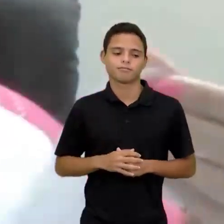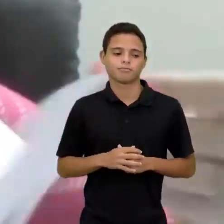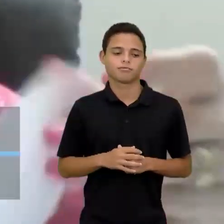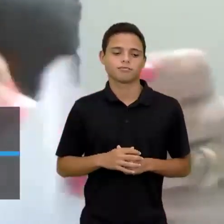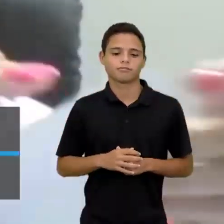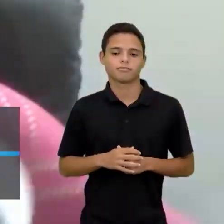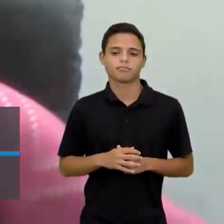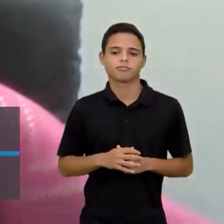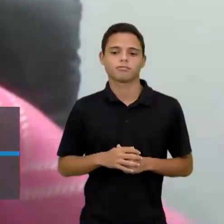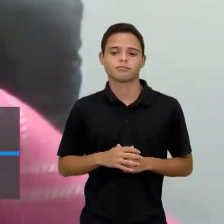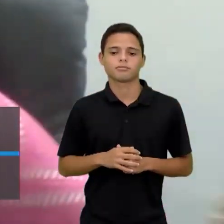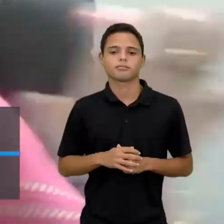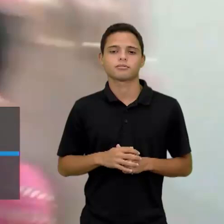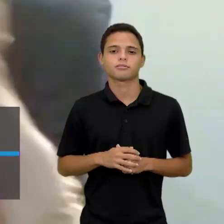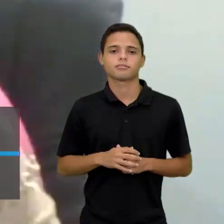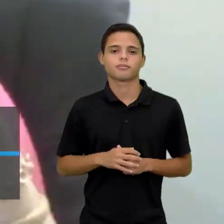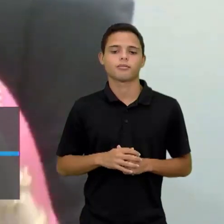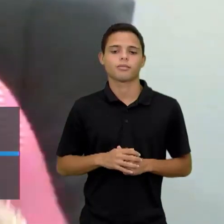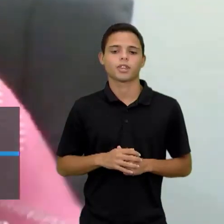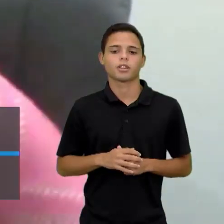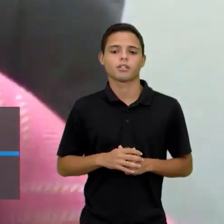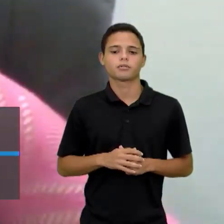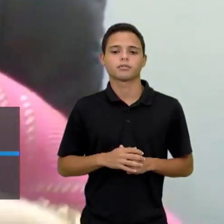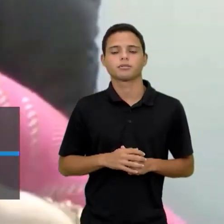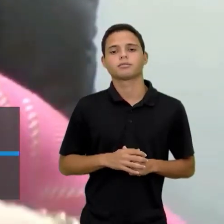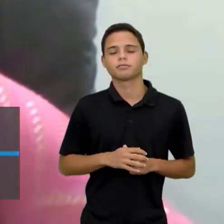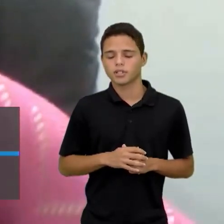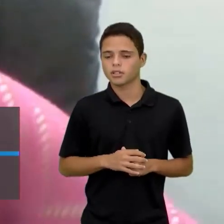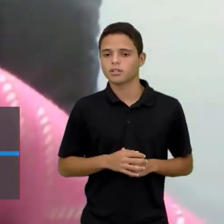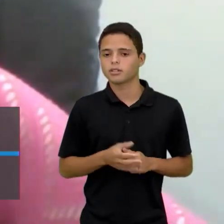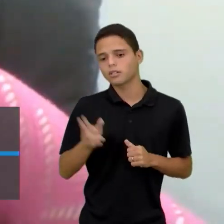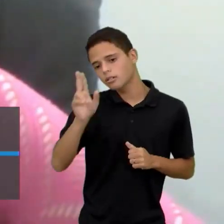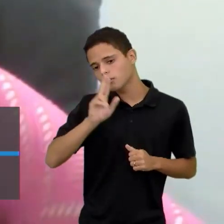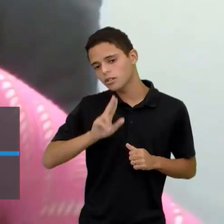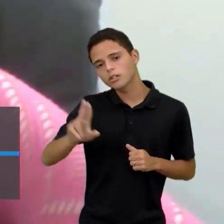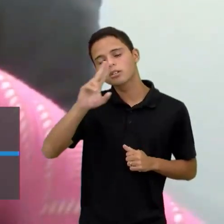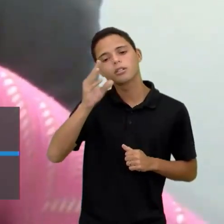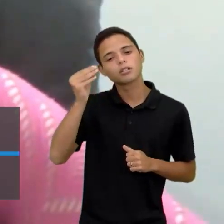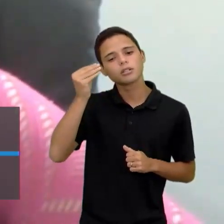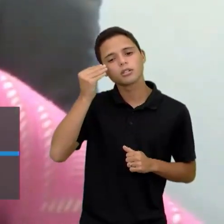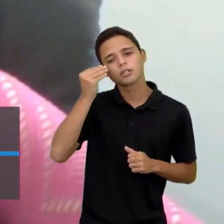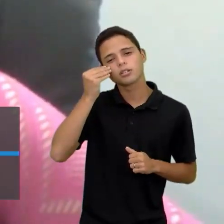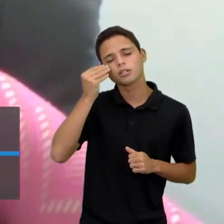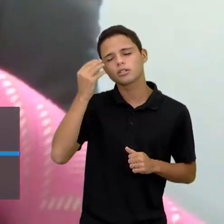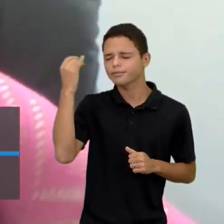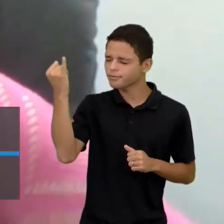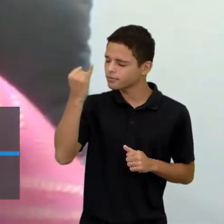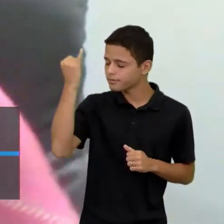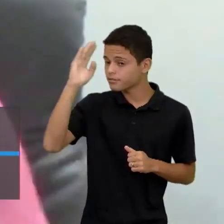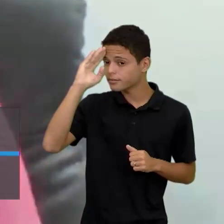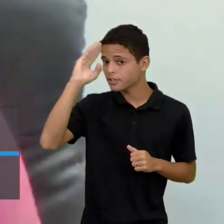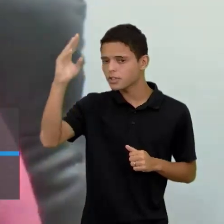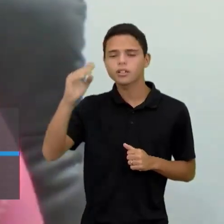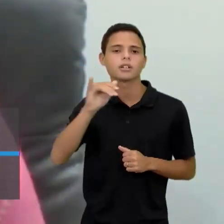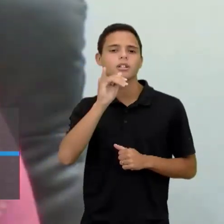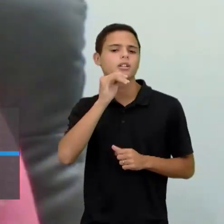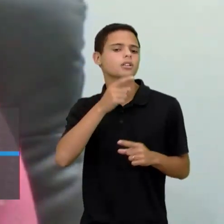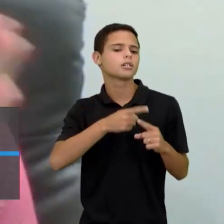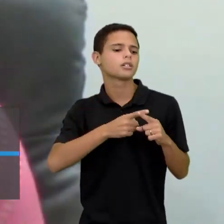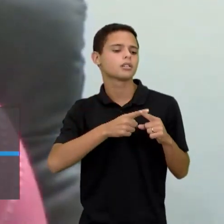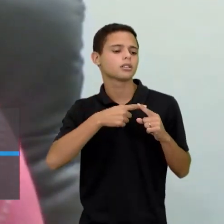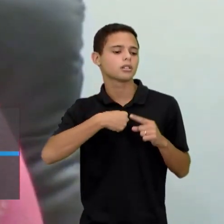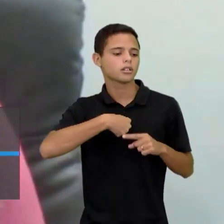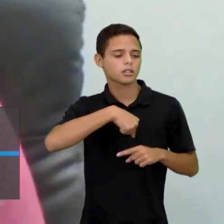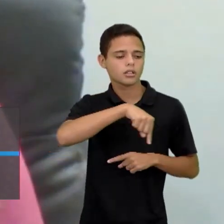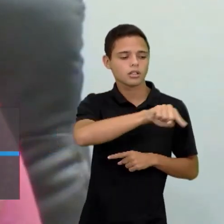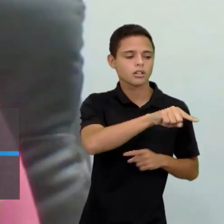falando isso, que o recurso seja testado. Isso é muito importante. Por que eu fui até a casa